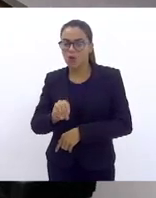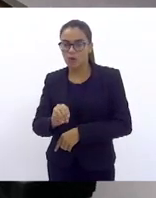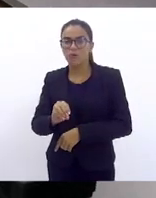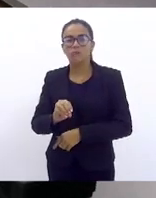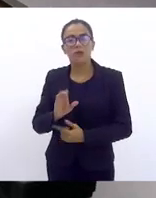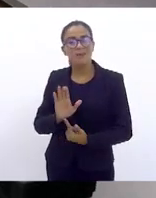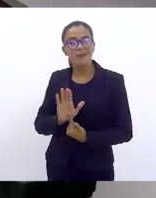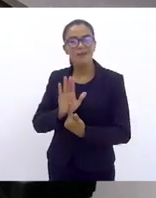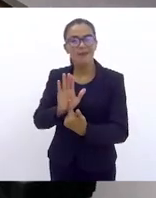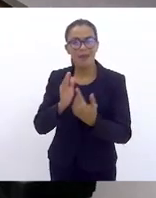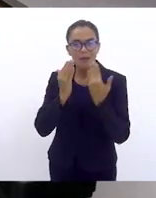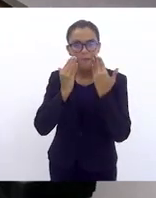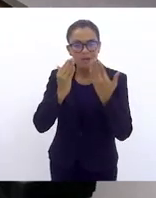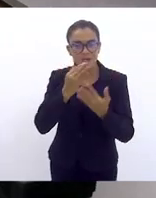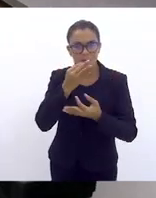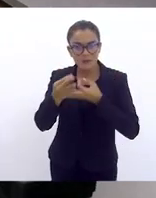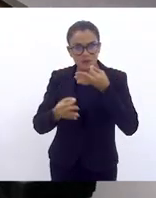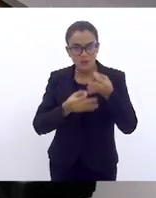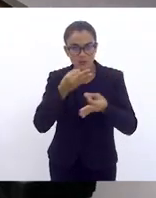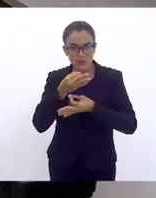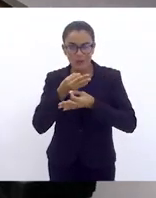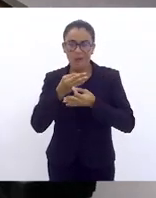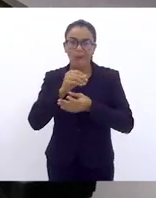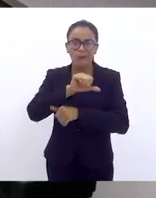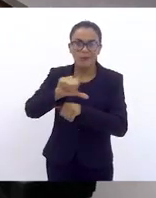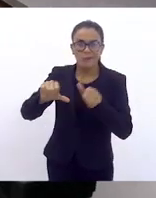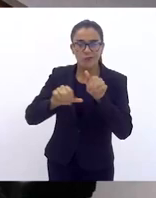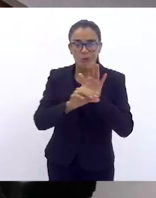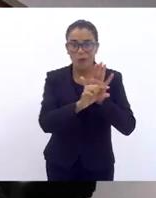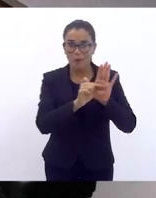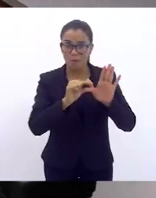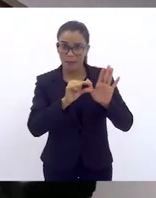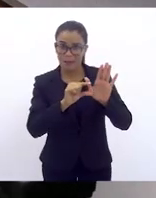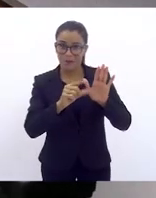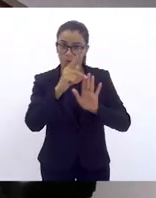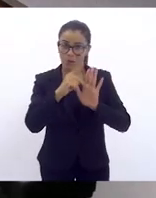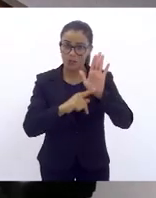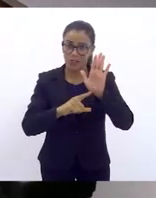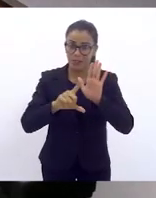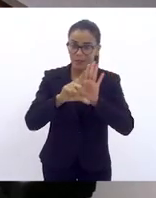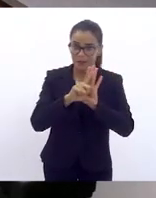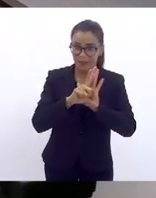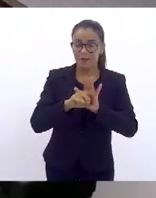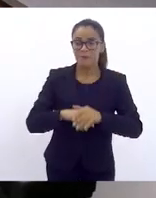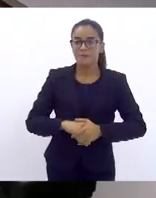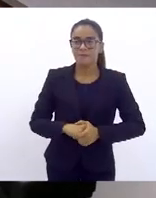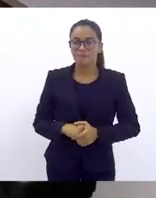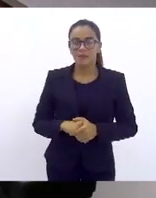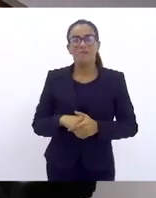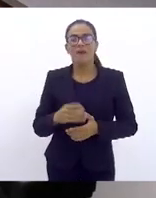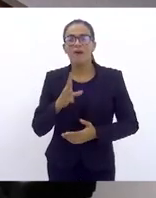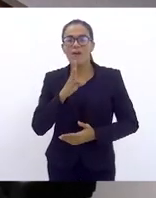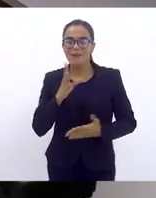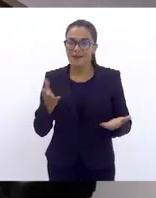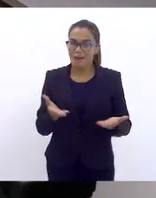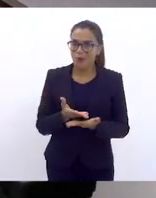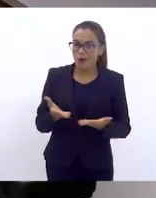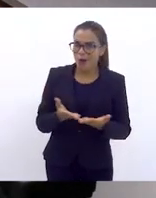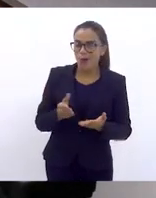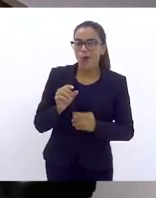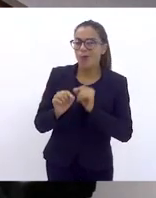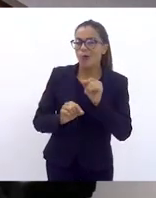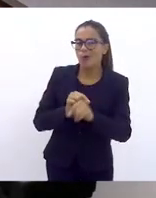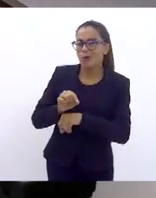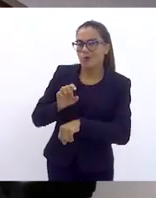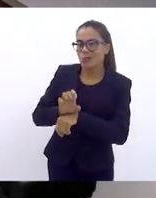essa sugestão se transformou numa emenda e a gente vai conhecer com mais detalhes o que o estado